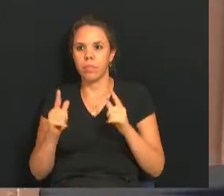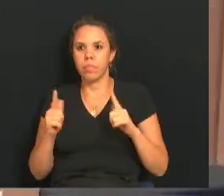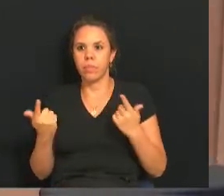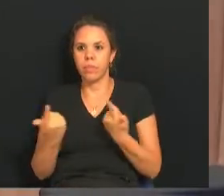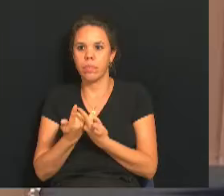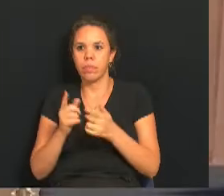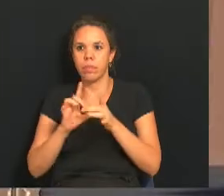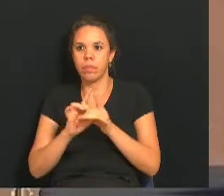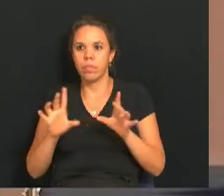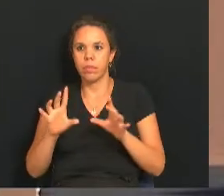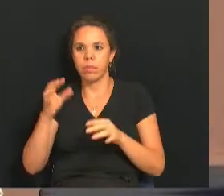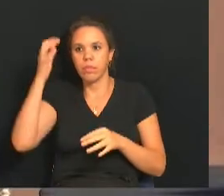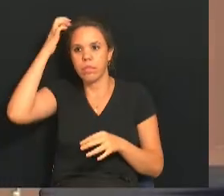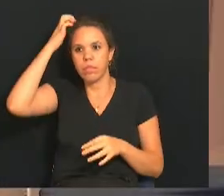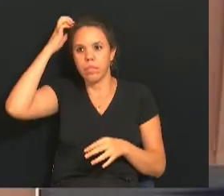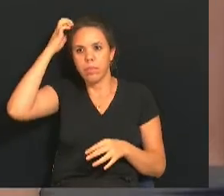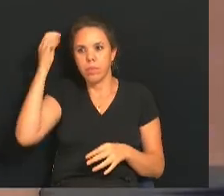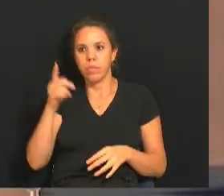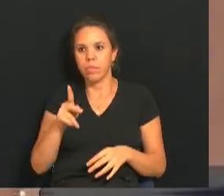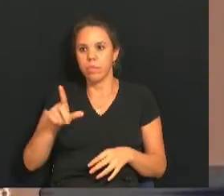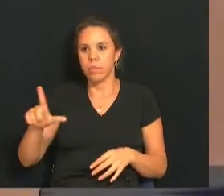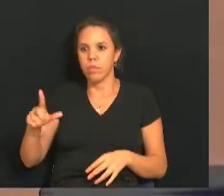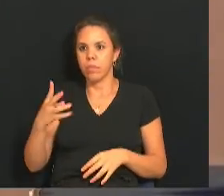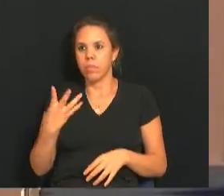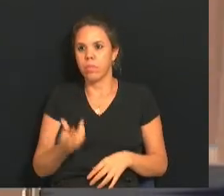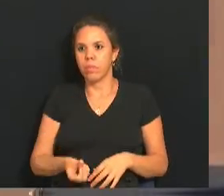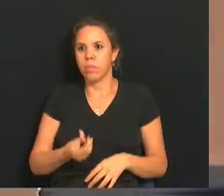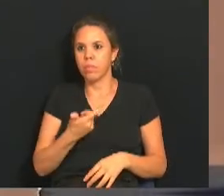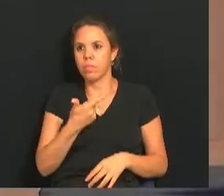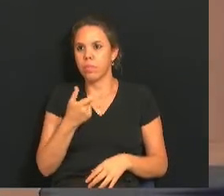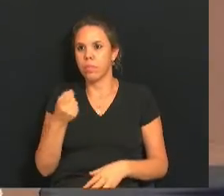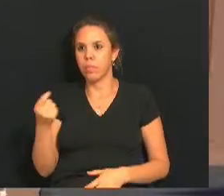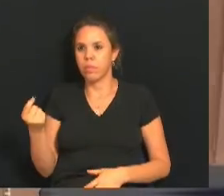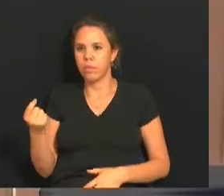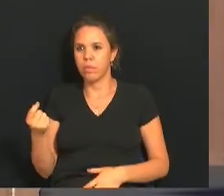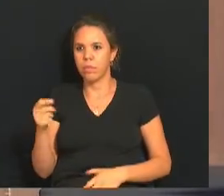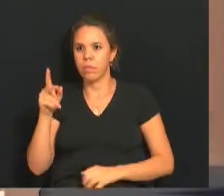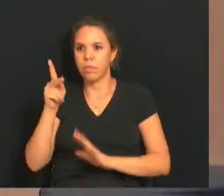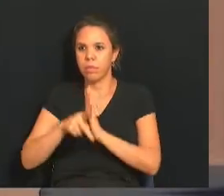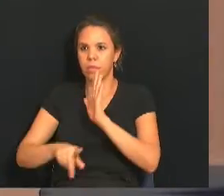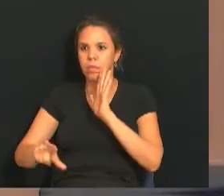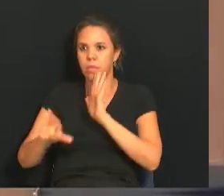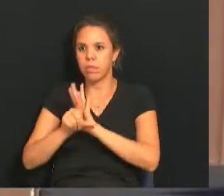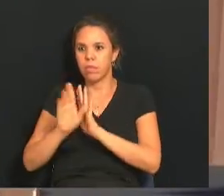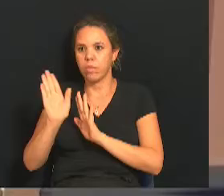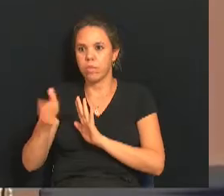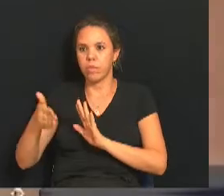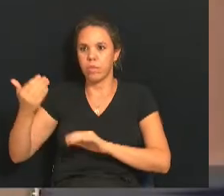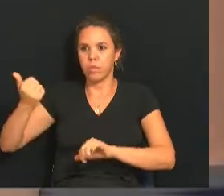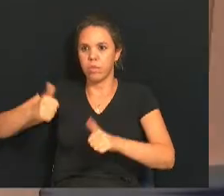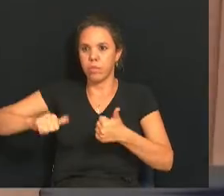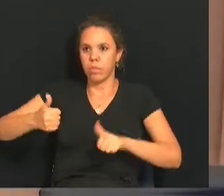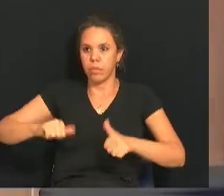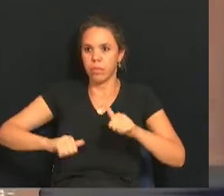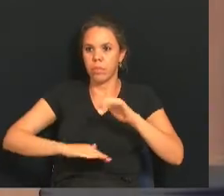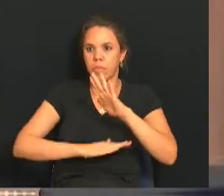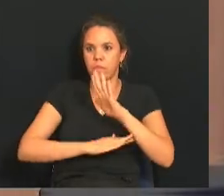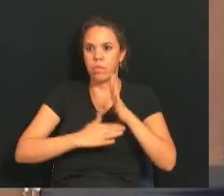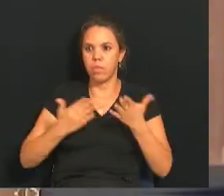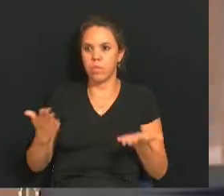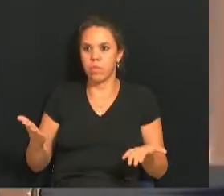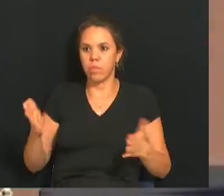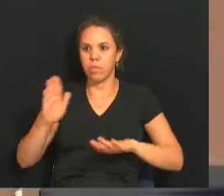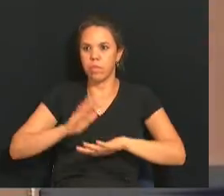democrática e implementação do PL 46/2020, é um projeto de lei que já está em tramitação na Casa, de autoria do